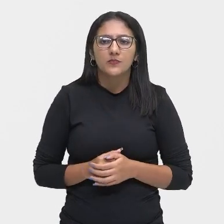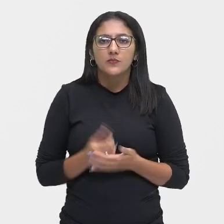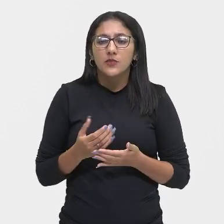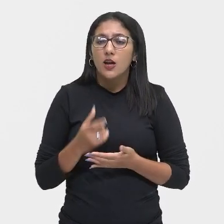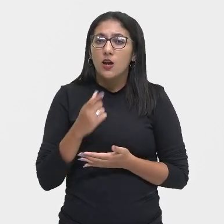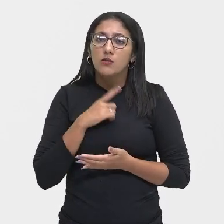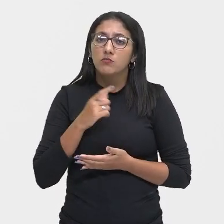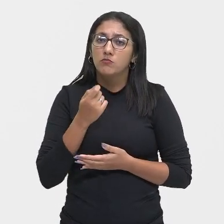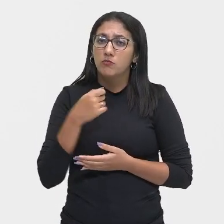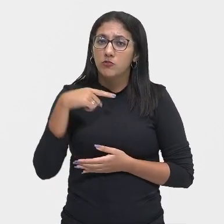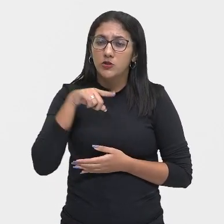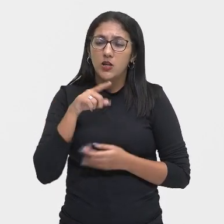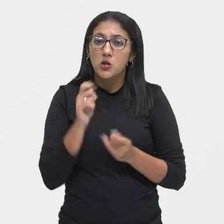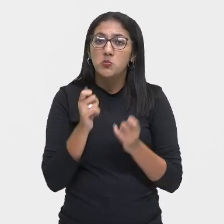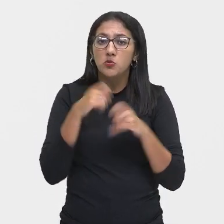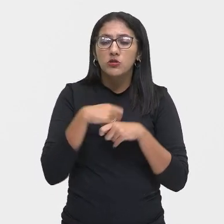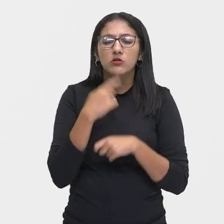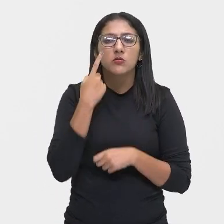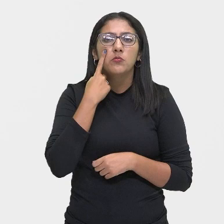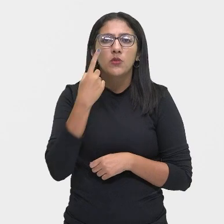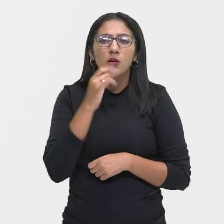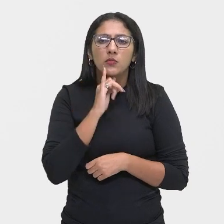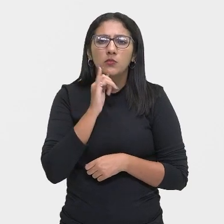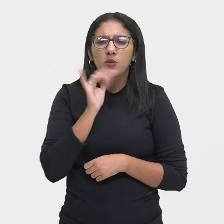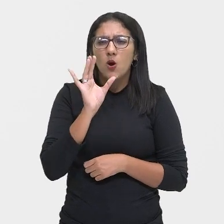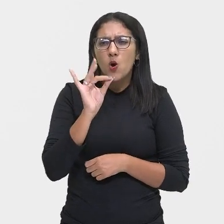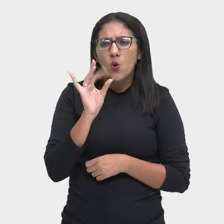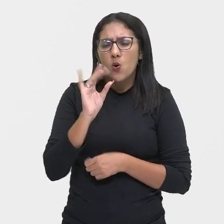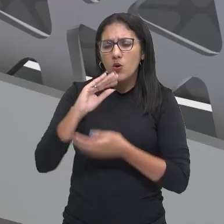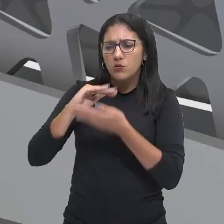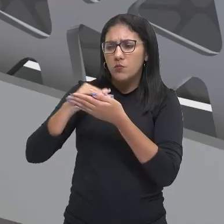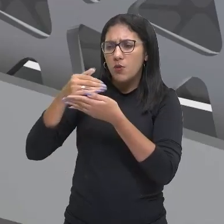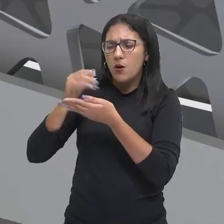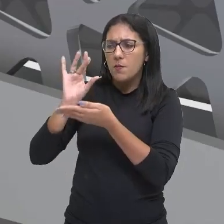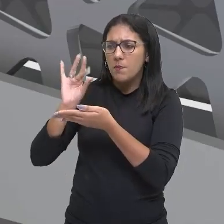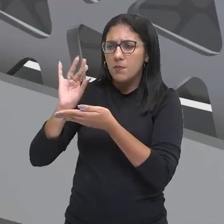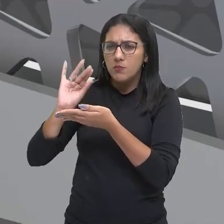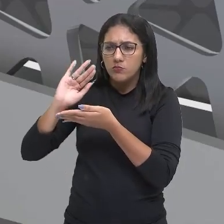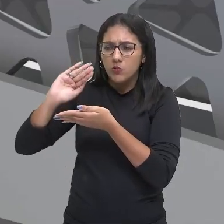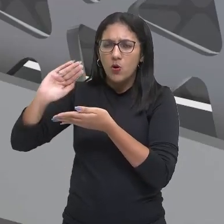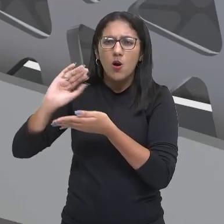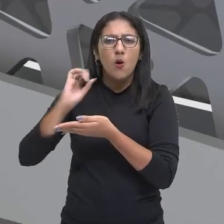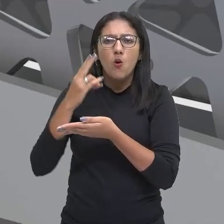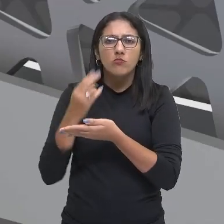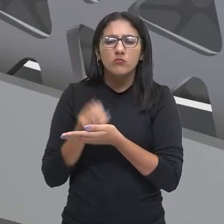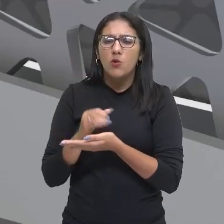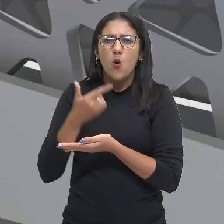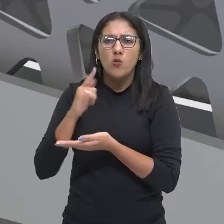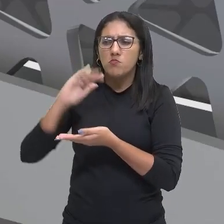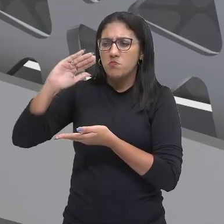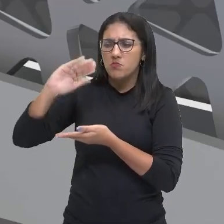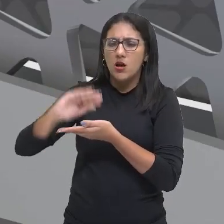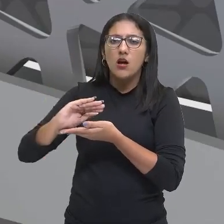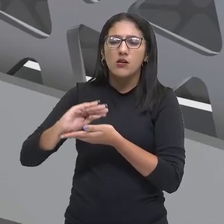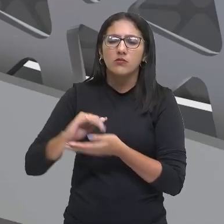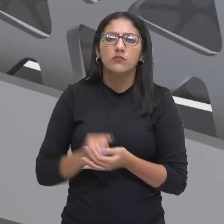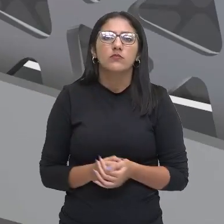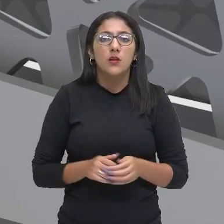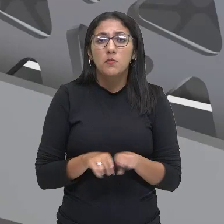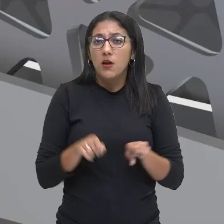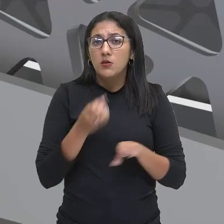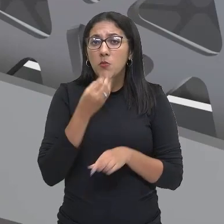pode colocar uma fita na sua webcam, ou então alguma proteção, mas o ideal é que quando você